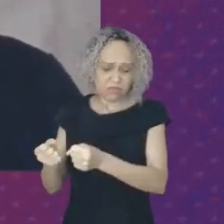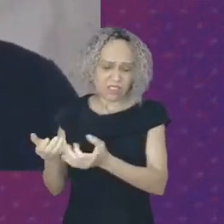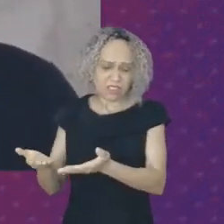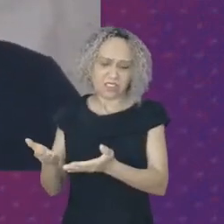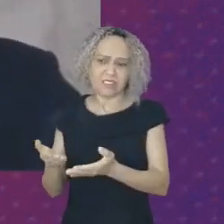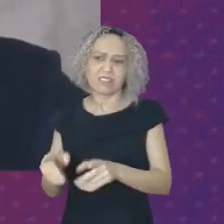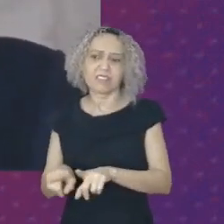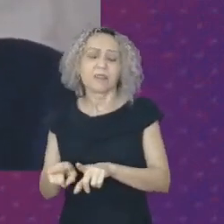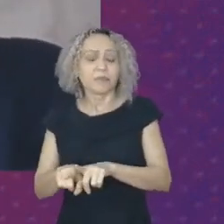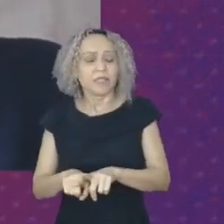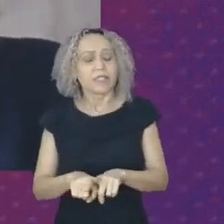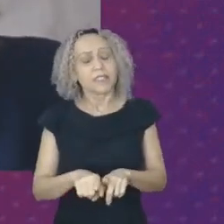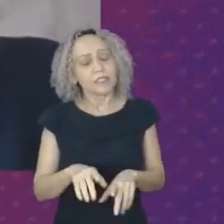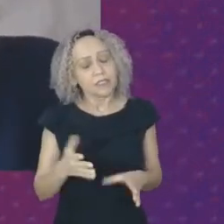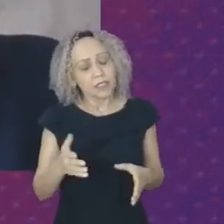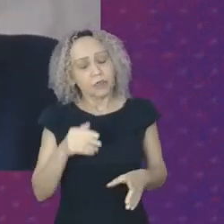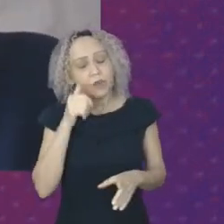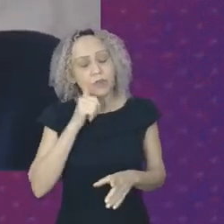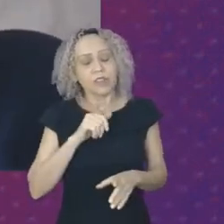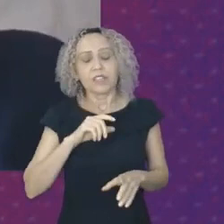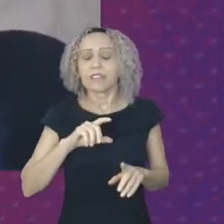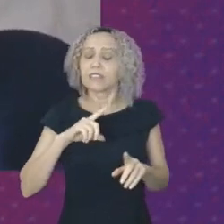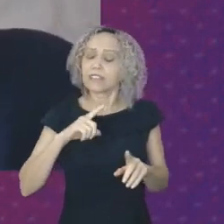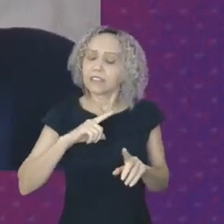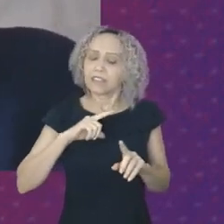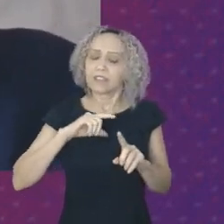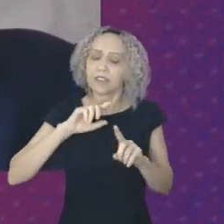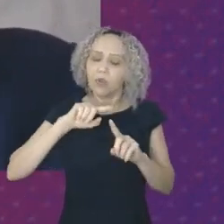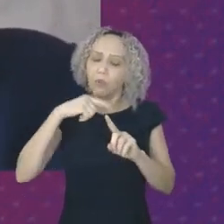também fundamentais para